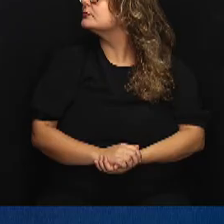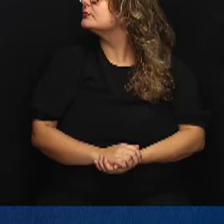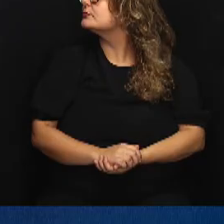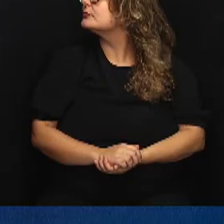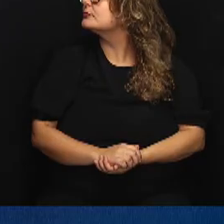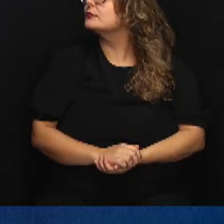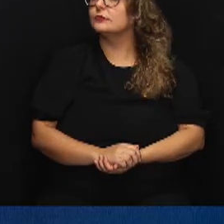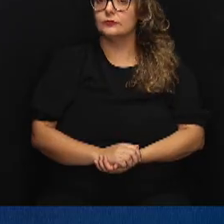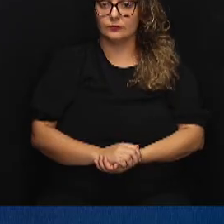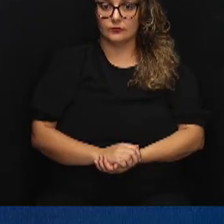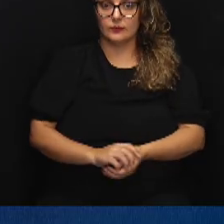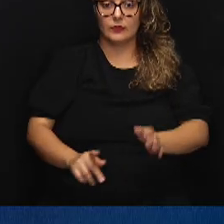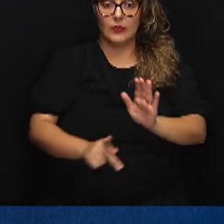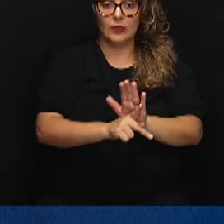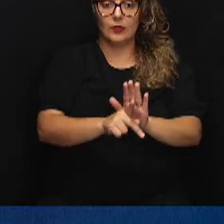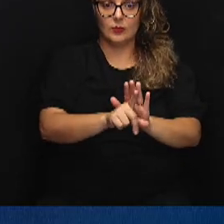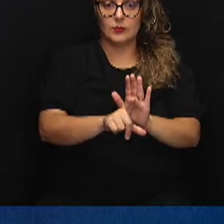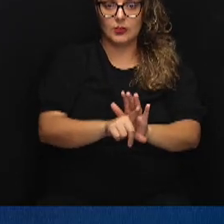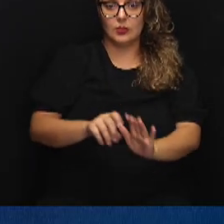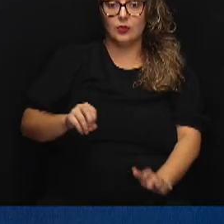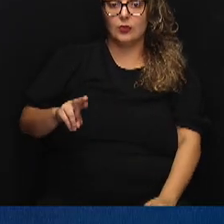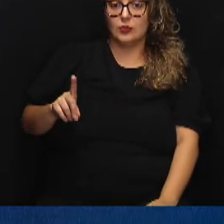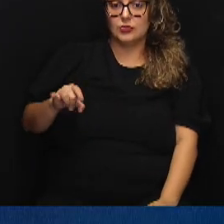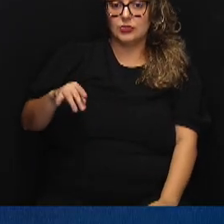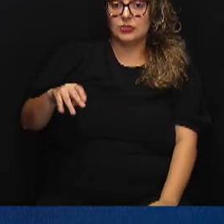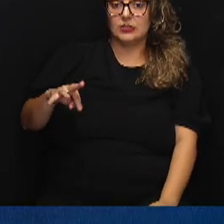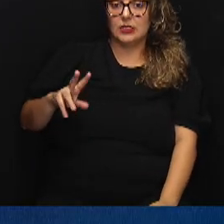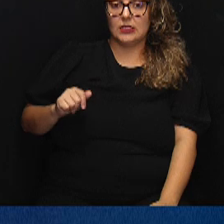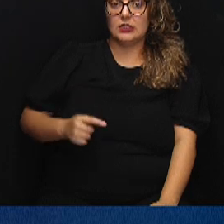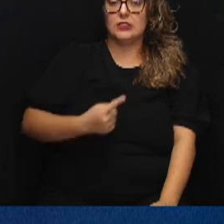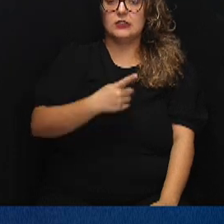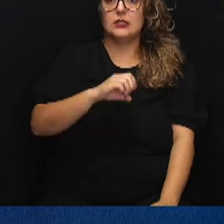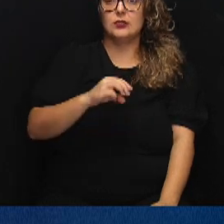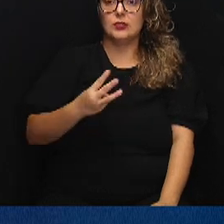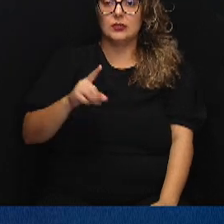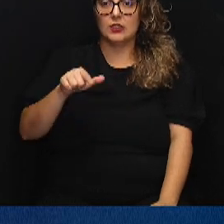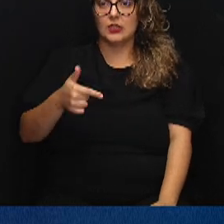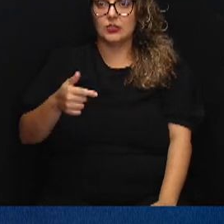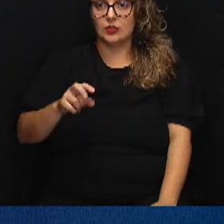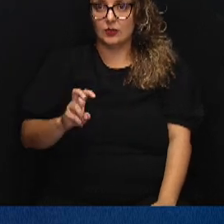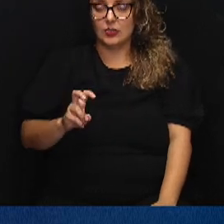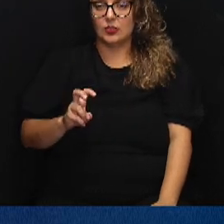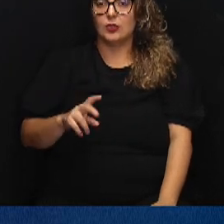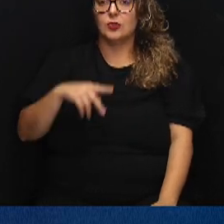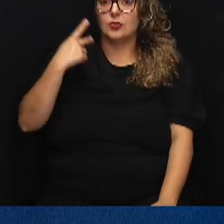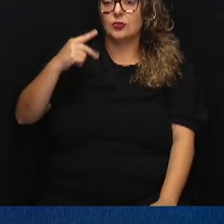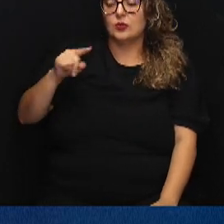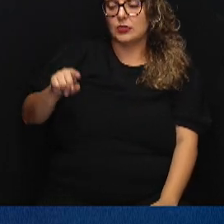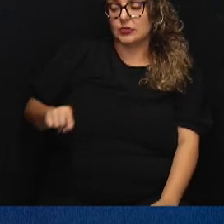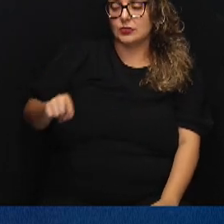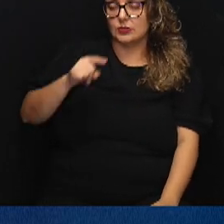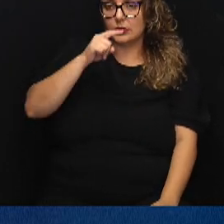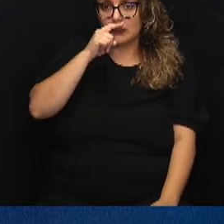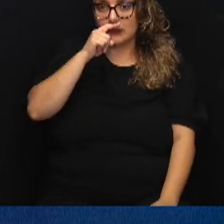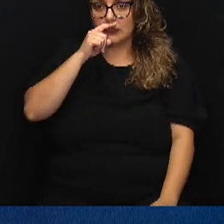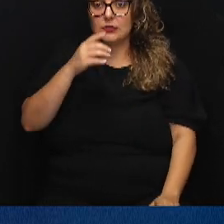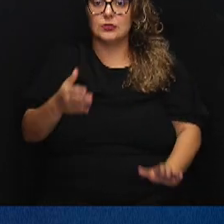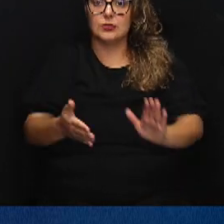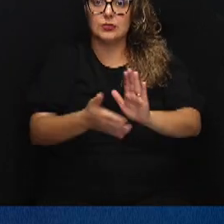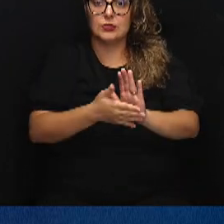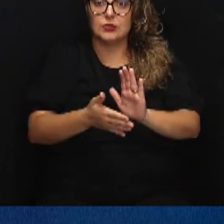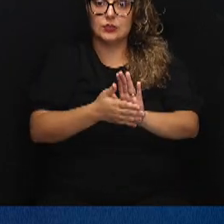Por meio do projeto de lei ordinária de número 103 de 2025, o vereador Zé Carlos está propondo